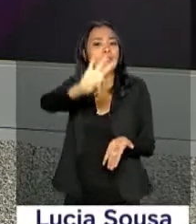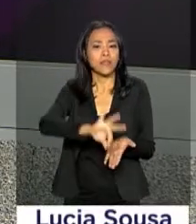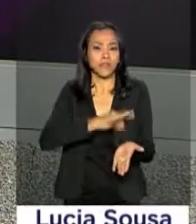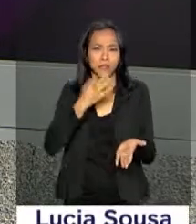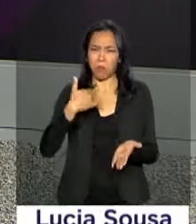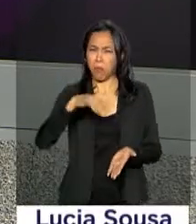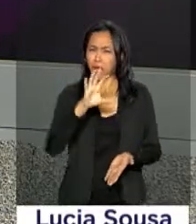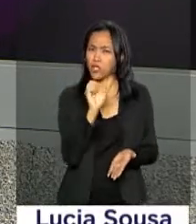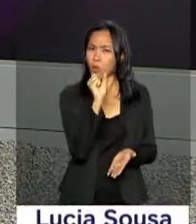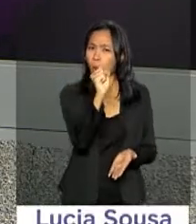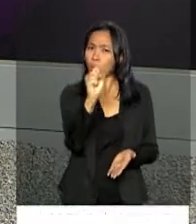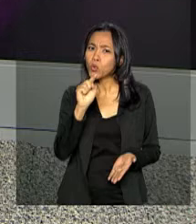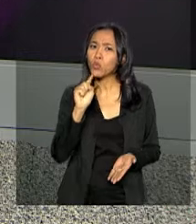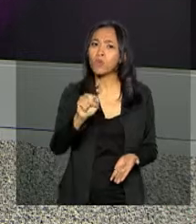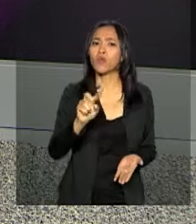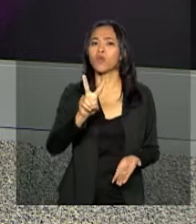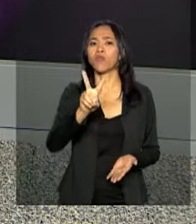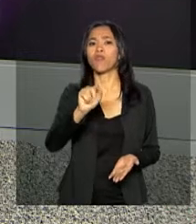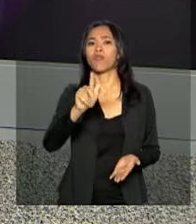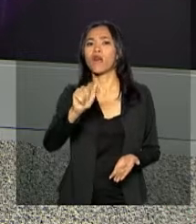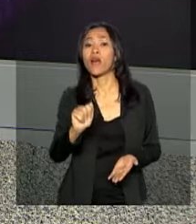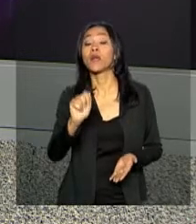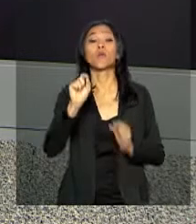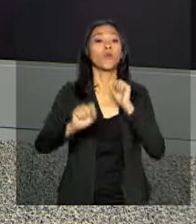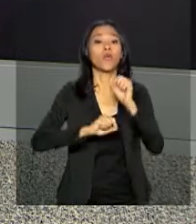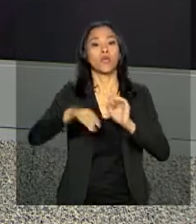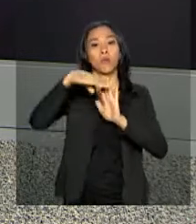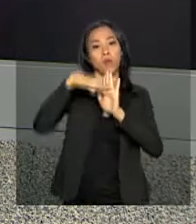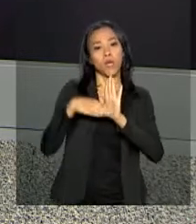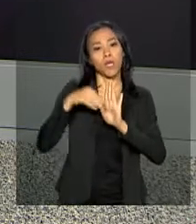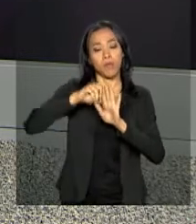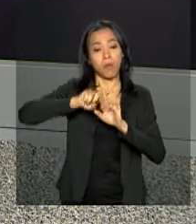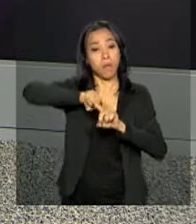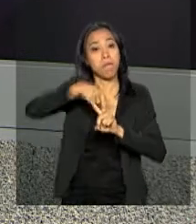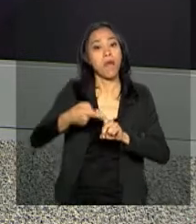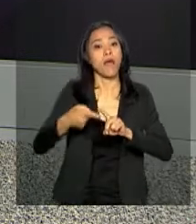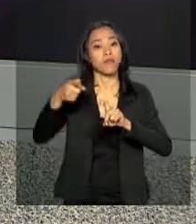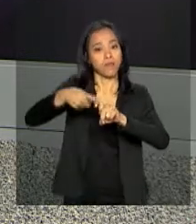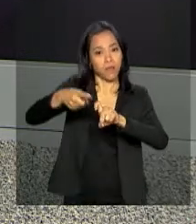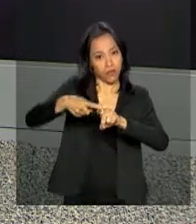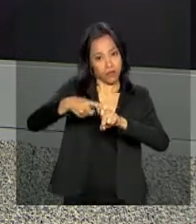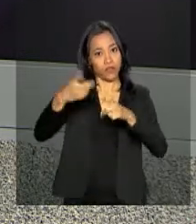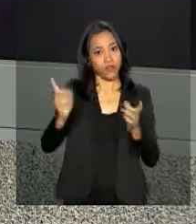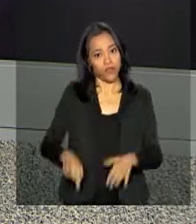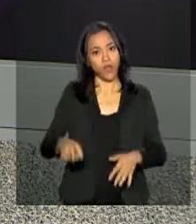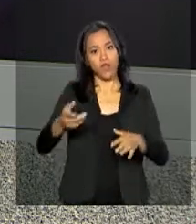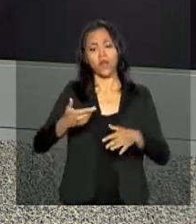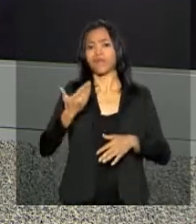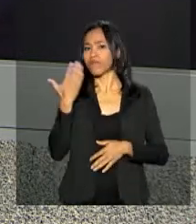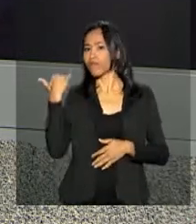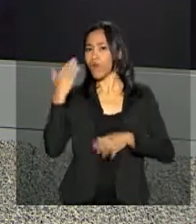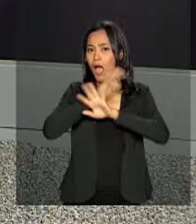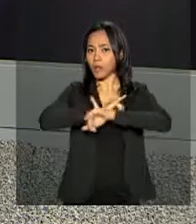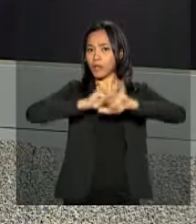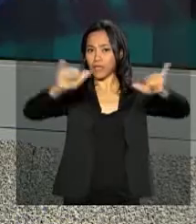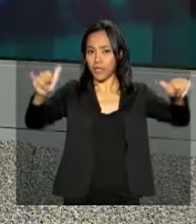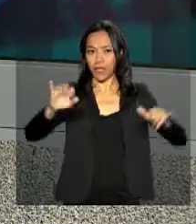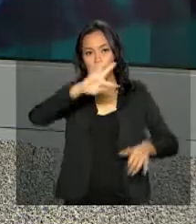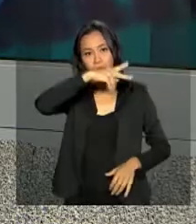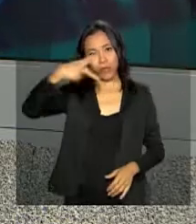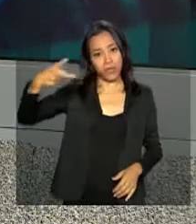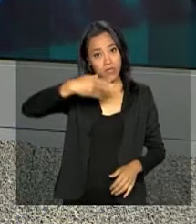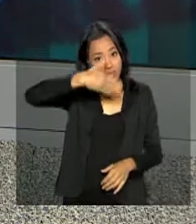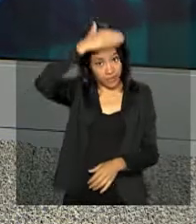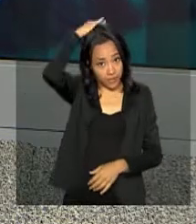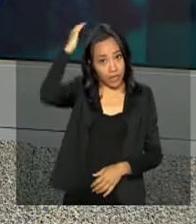8 mil vagas no programa mais médicos a medida foi anunciada durante encontro do presidente michel temer na confederação nacional de